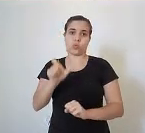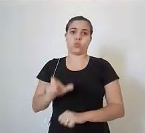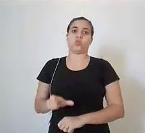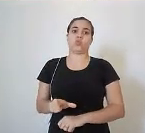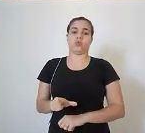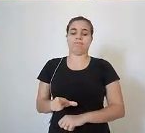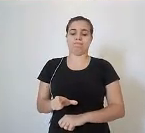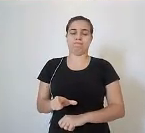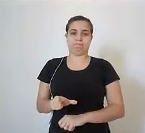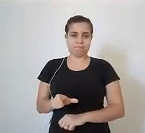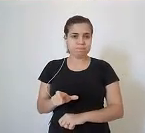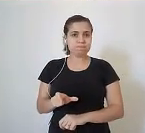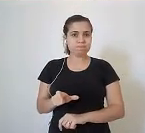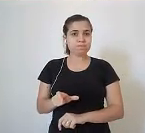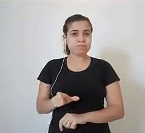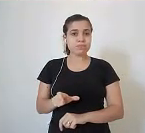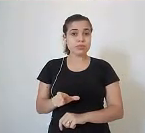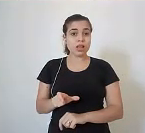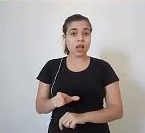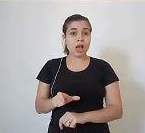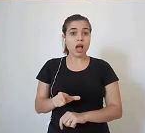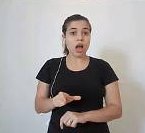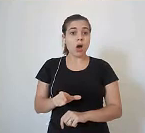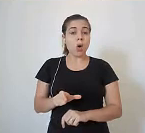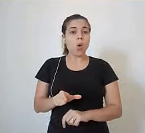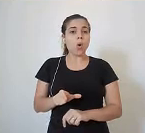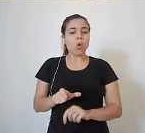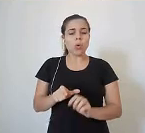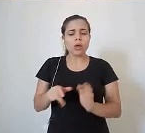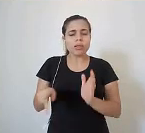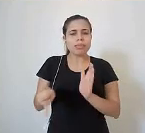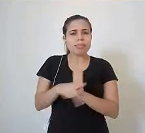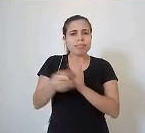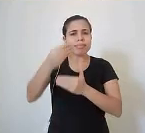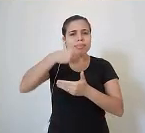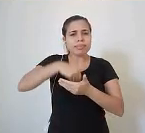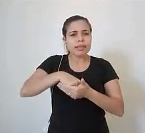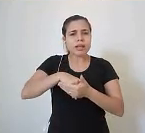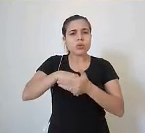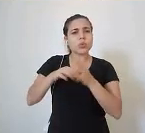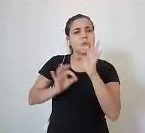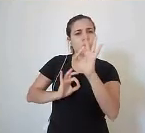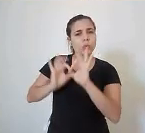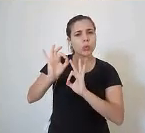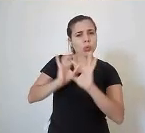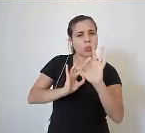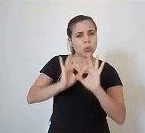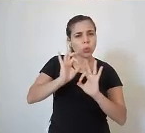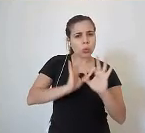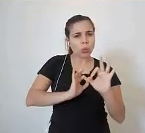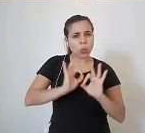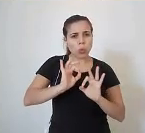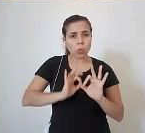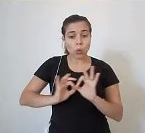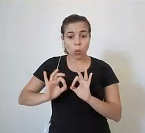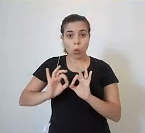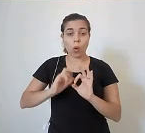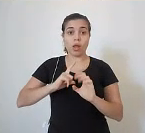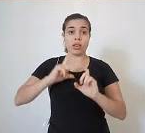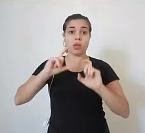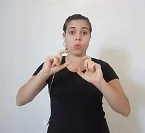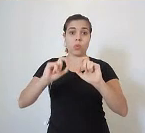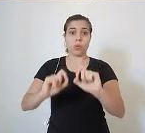formar conjuntamente um organismo. O conjunto de organismos, né, de indivíduos da mesma